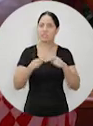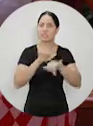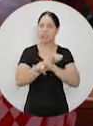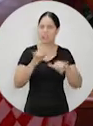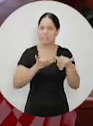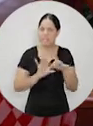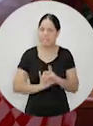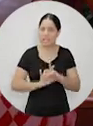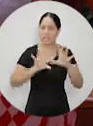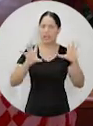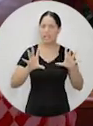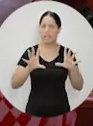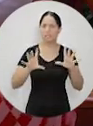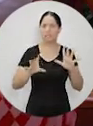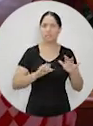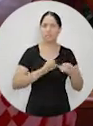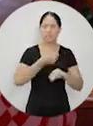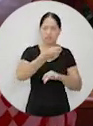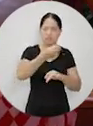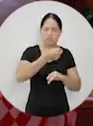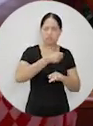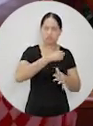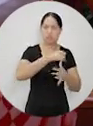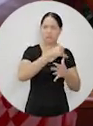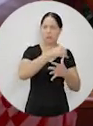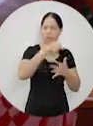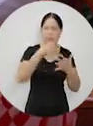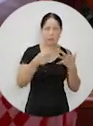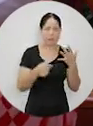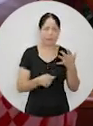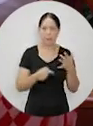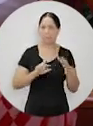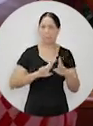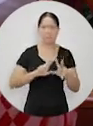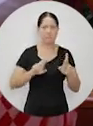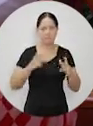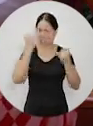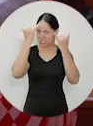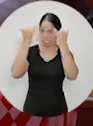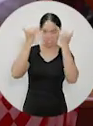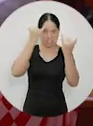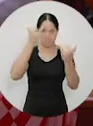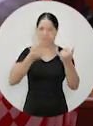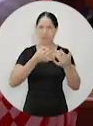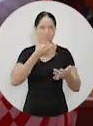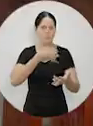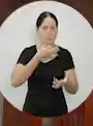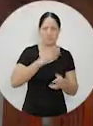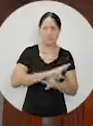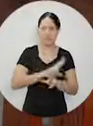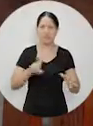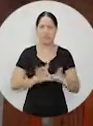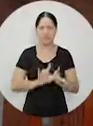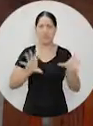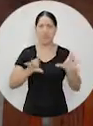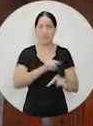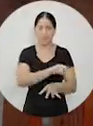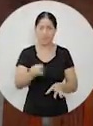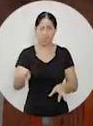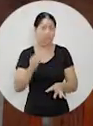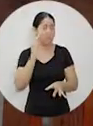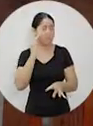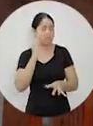de uma imprensa livre, com vários pontos de vista, para poder se informar e fazer o seu próprio juízo, né? Então, quando a